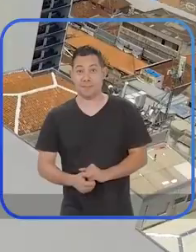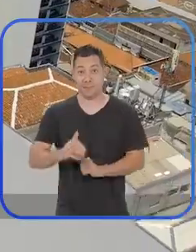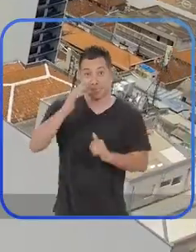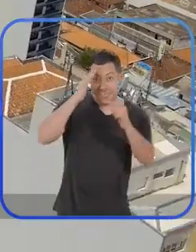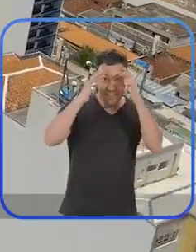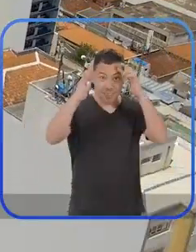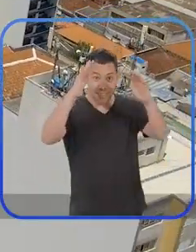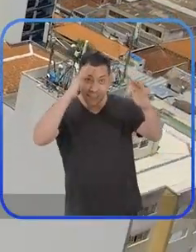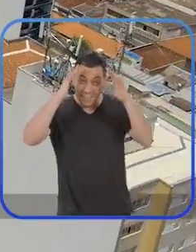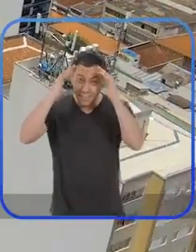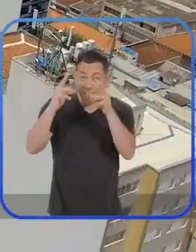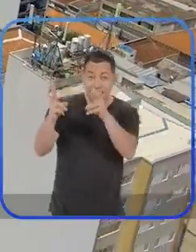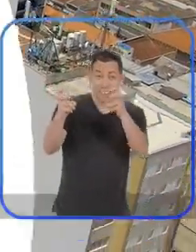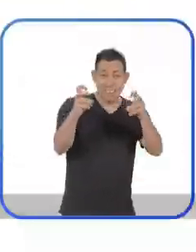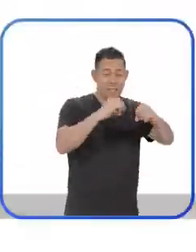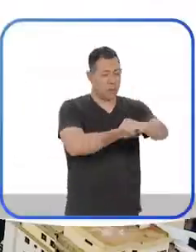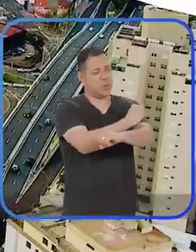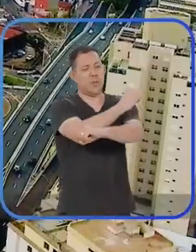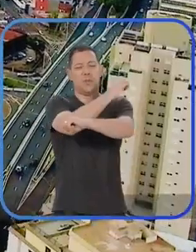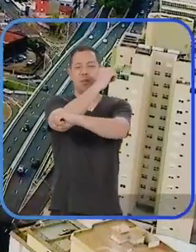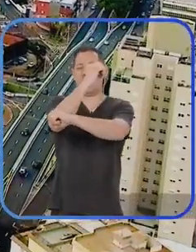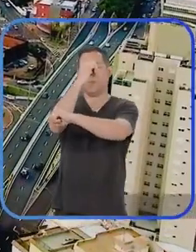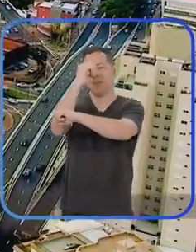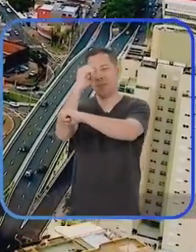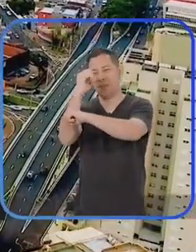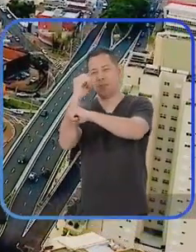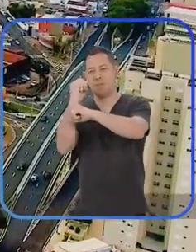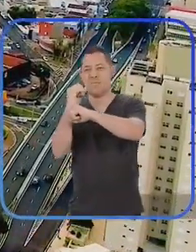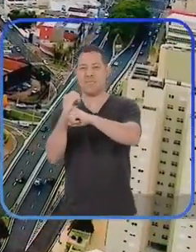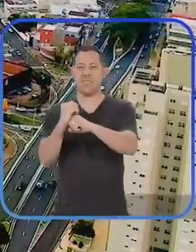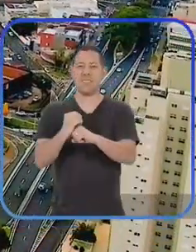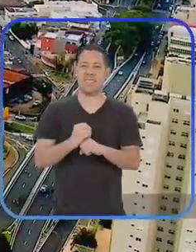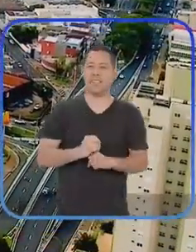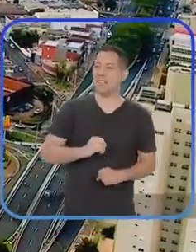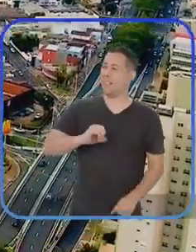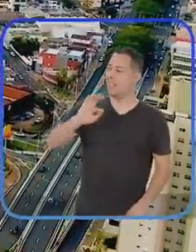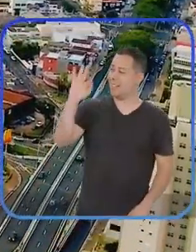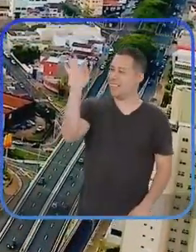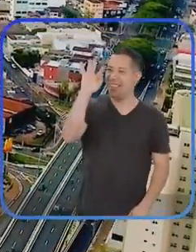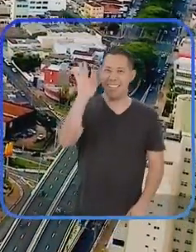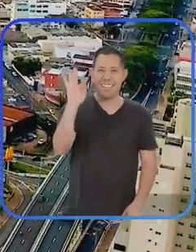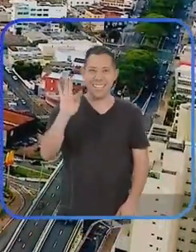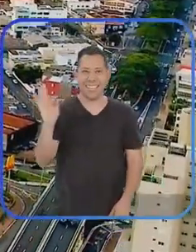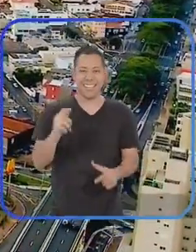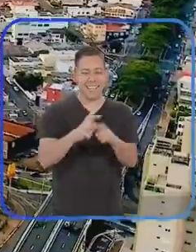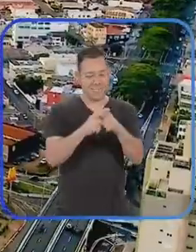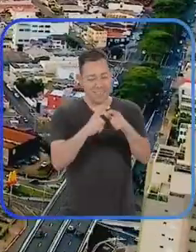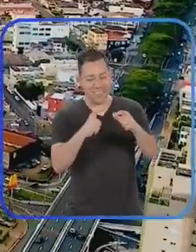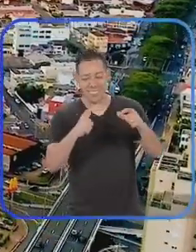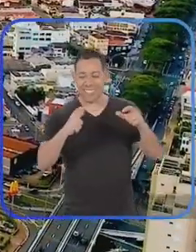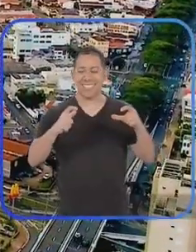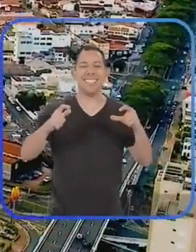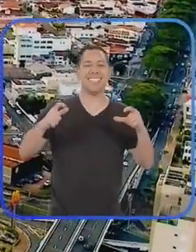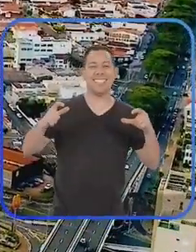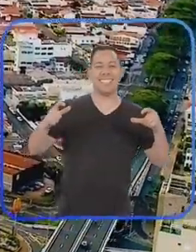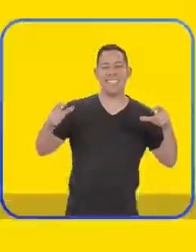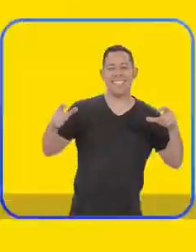Basta olhar para o lado, ao longe ou no horizonte, para ver e sentir que Franca cresceu um